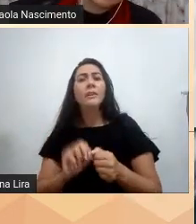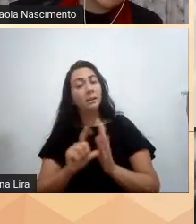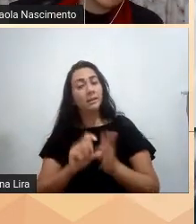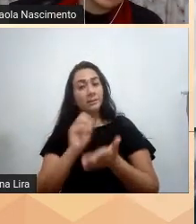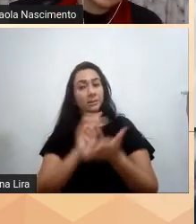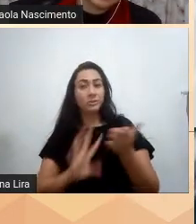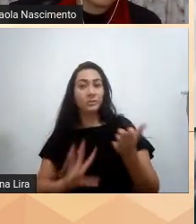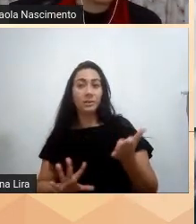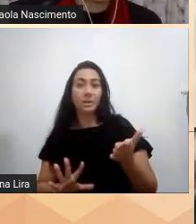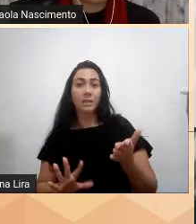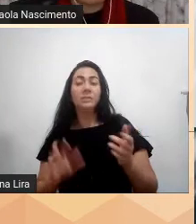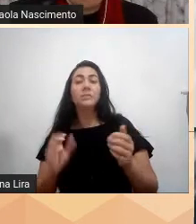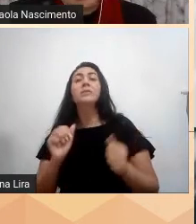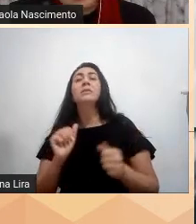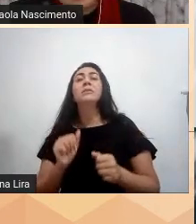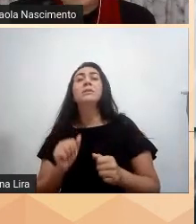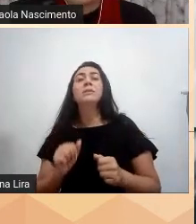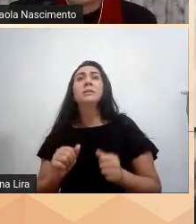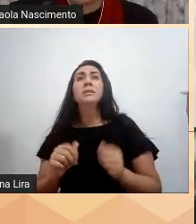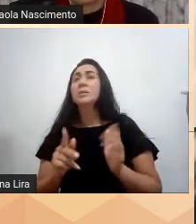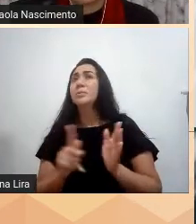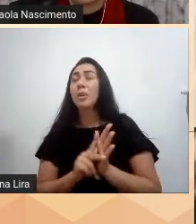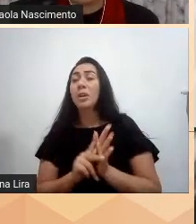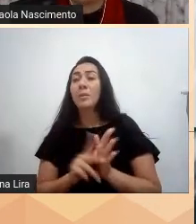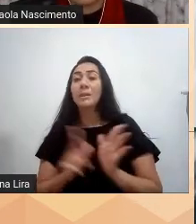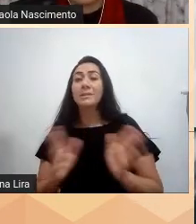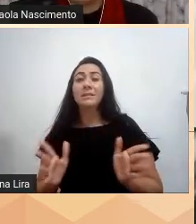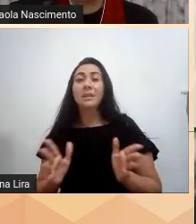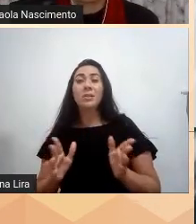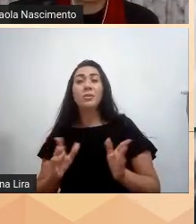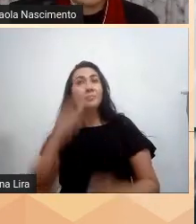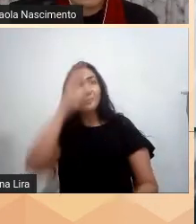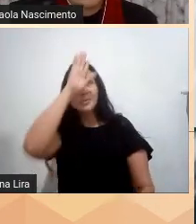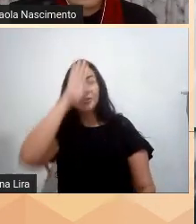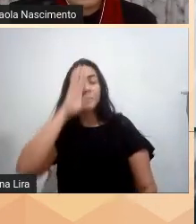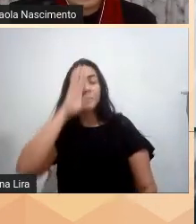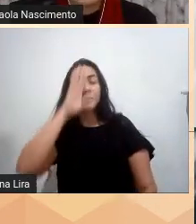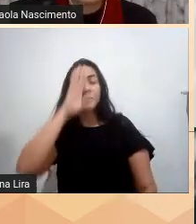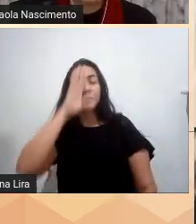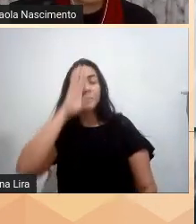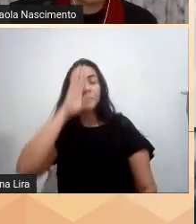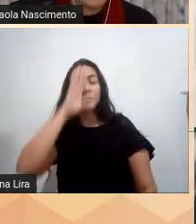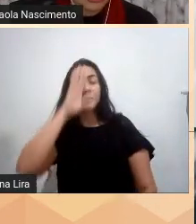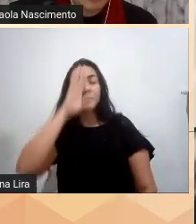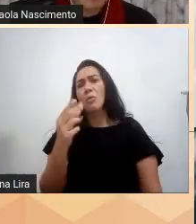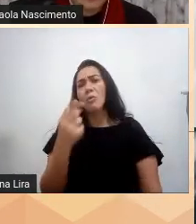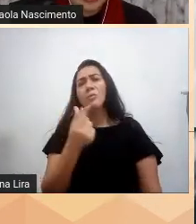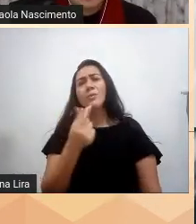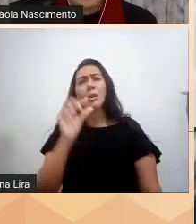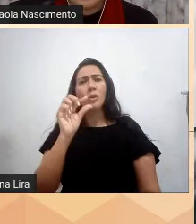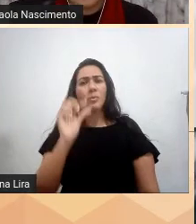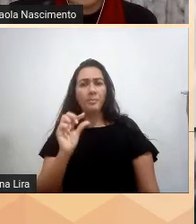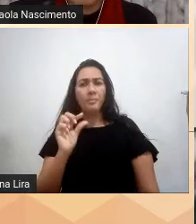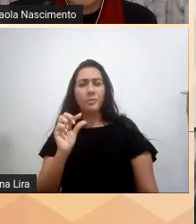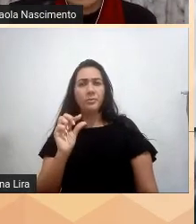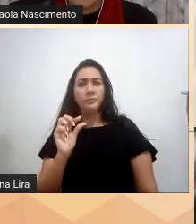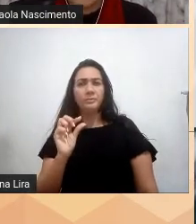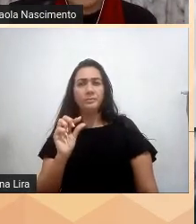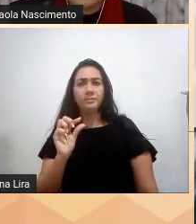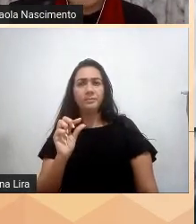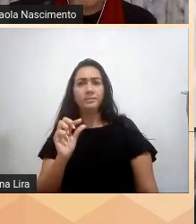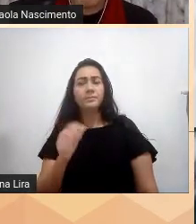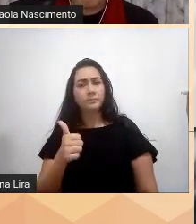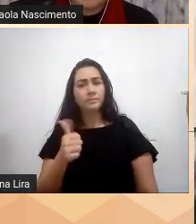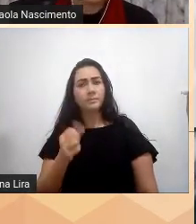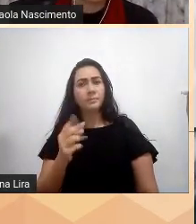de forma gratuita ou com cobrança com valores simbólicos, né? Nada vai impedir. Então,